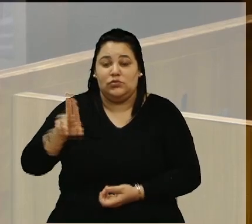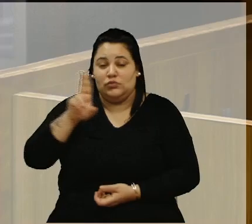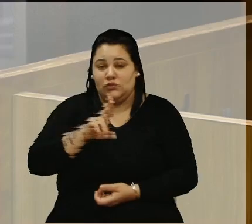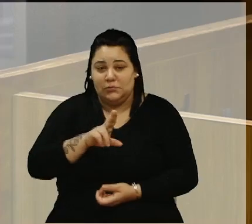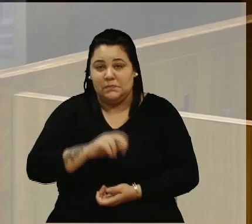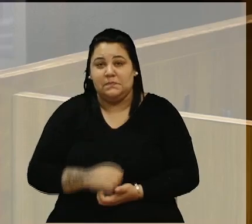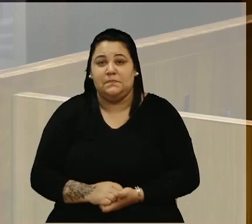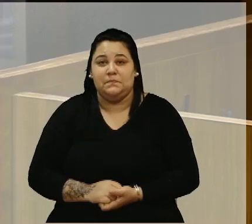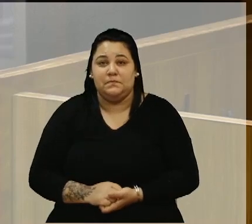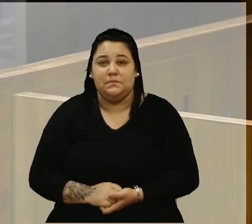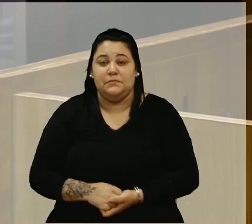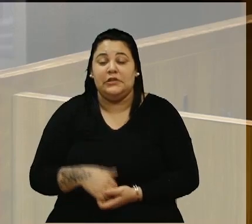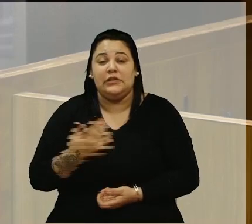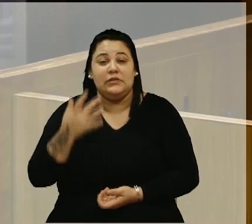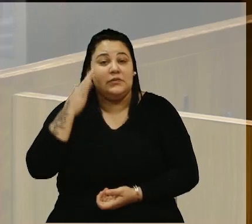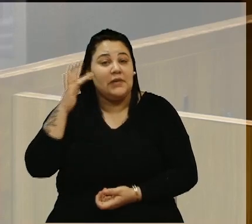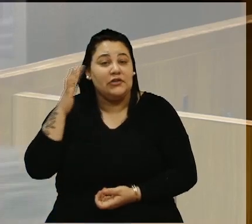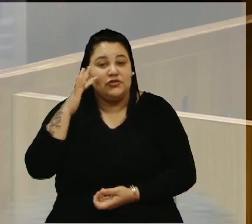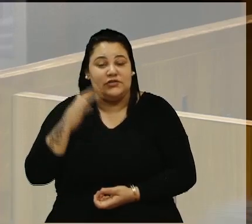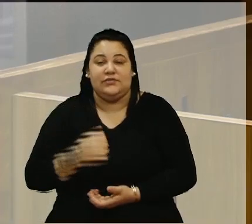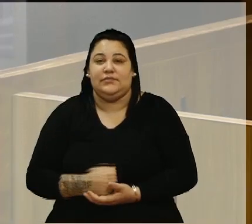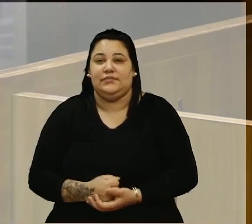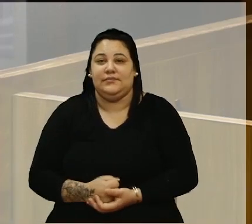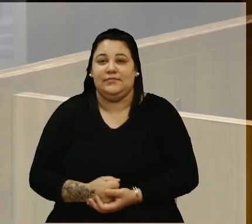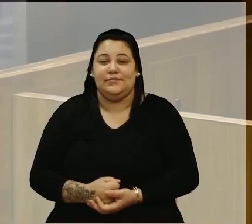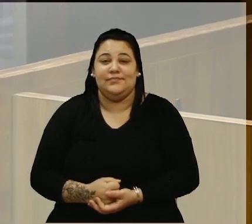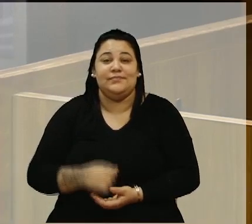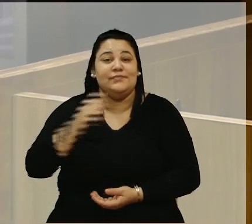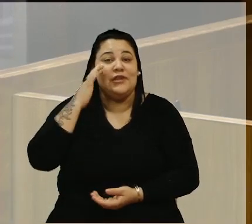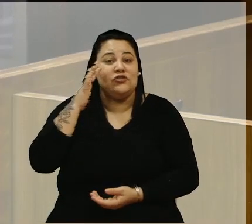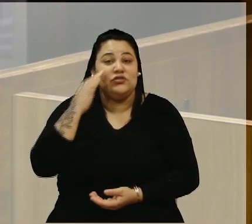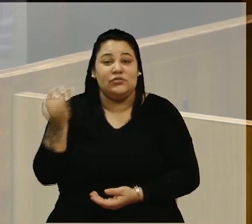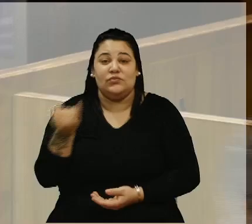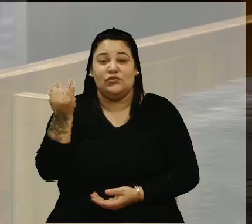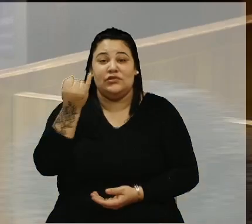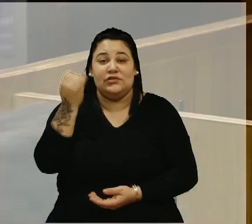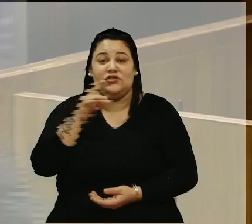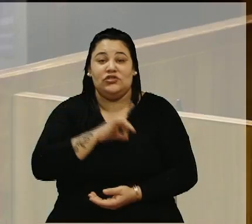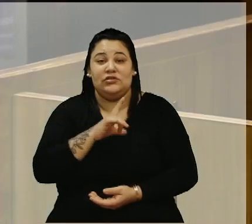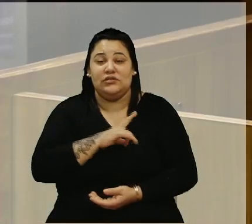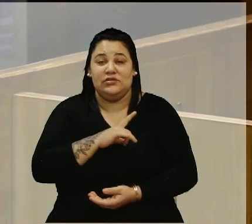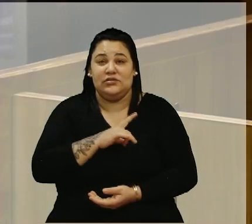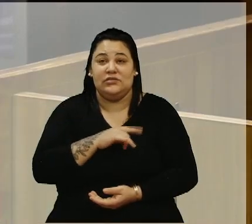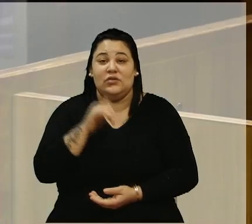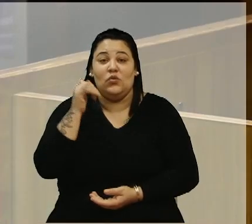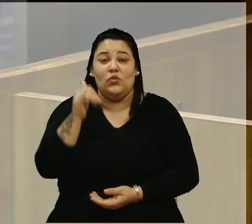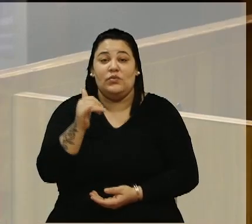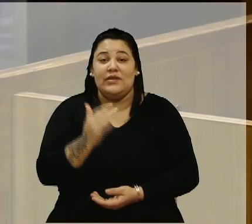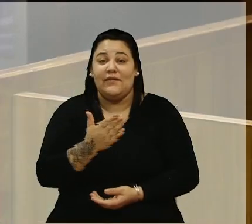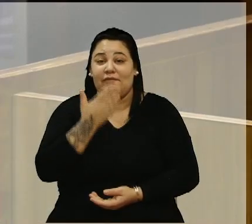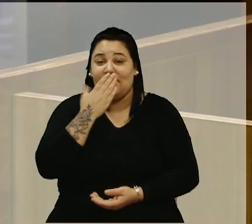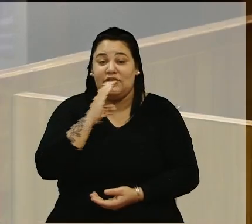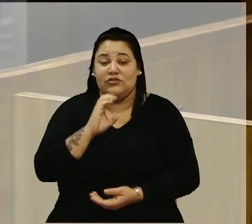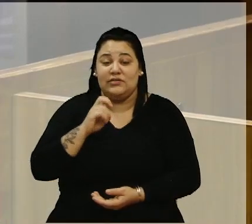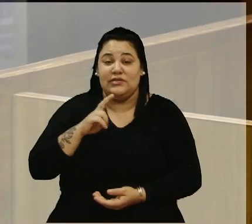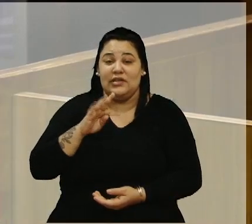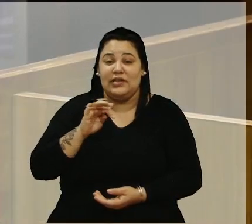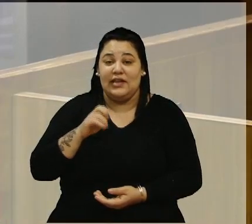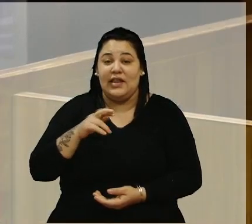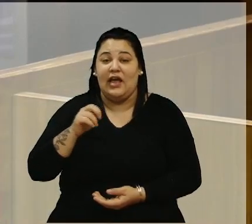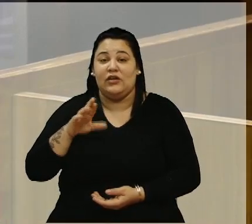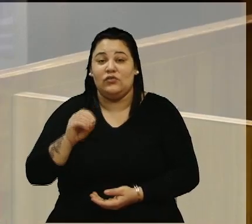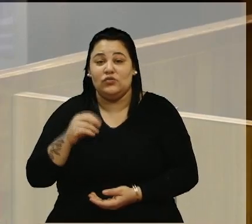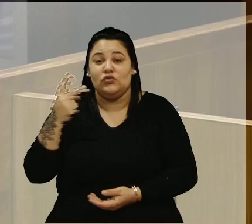Oasis. Então imagine a importância de termos esse ônibus na frente do Centenário 2. Porque